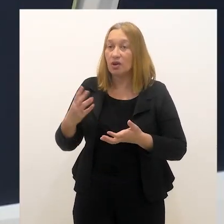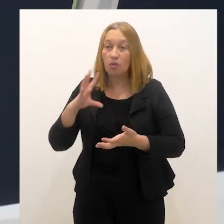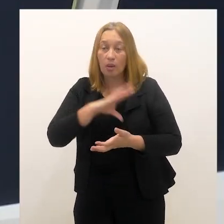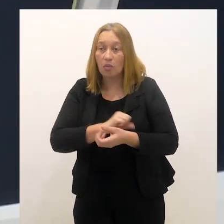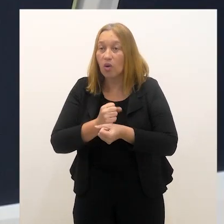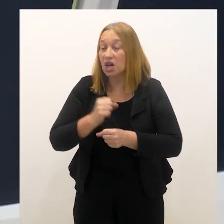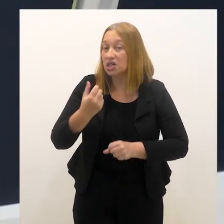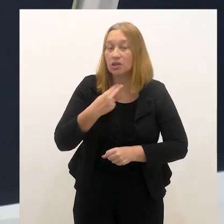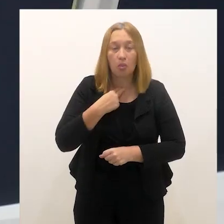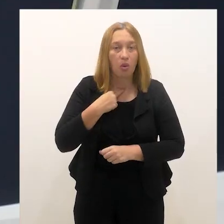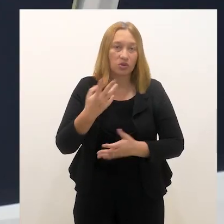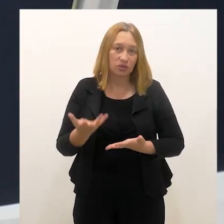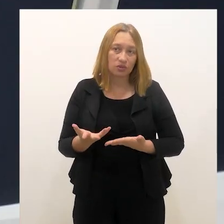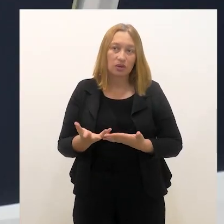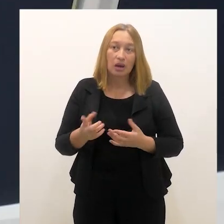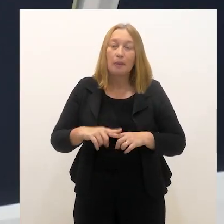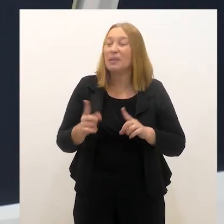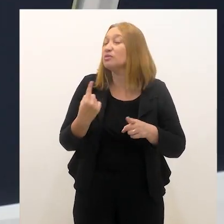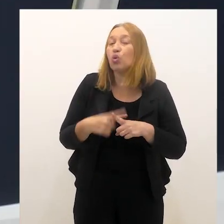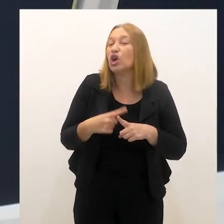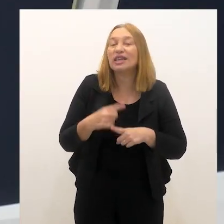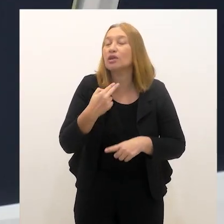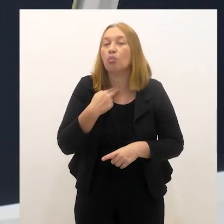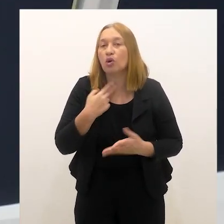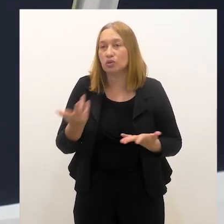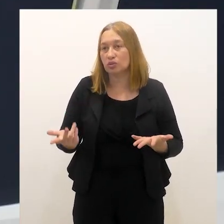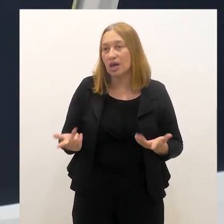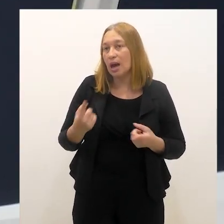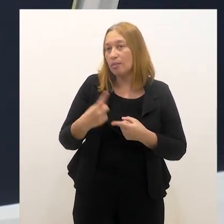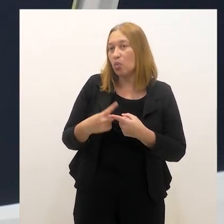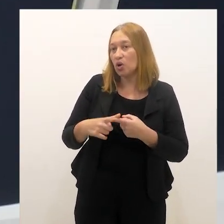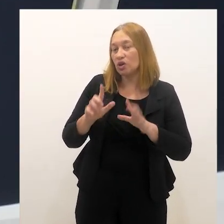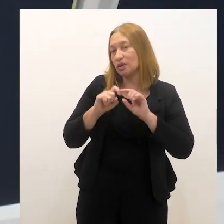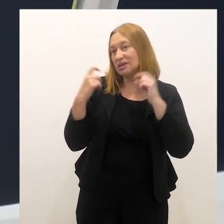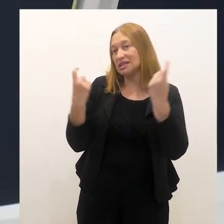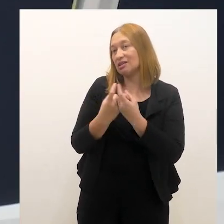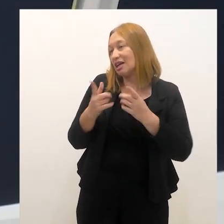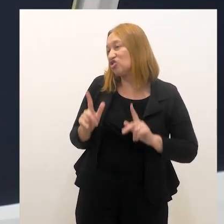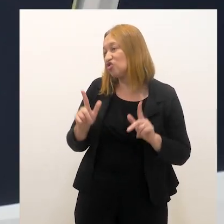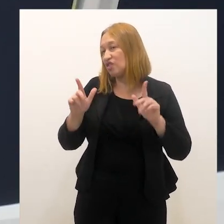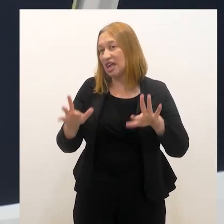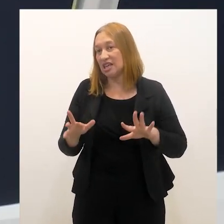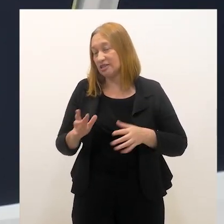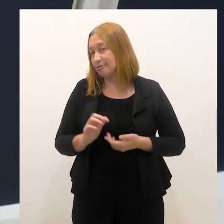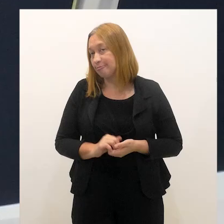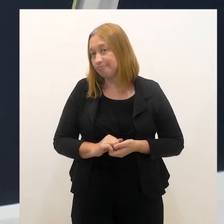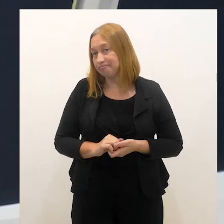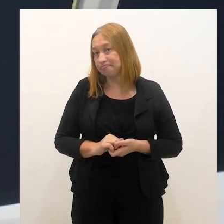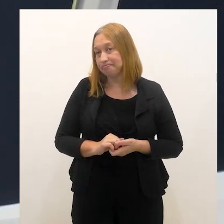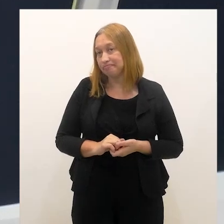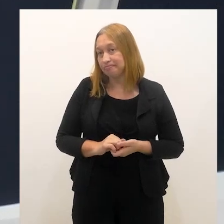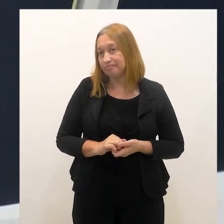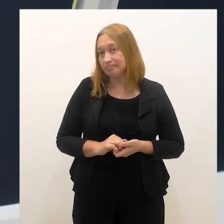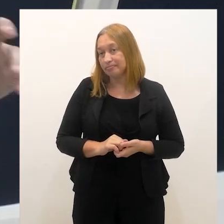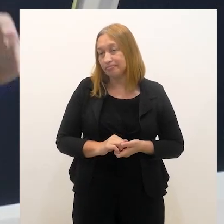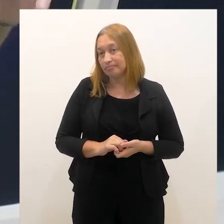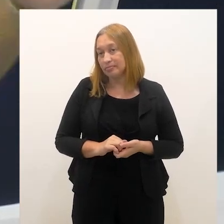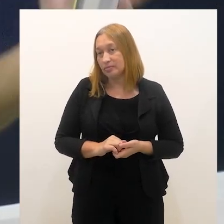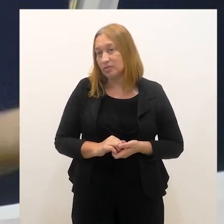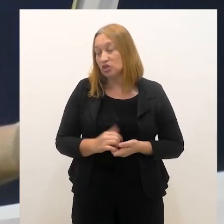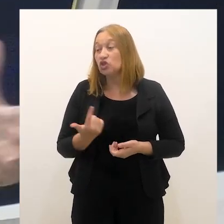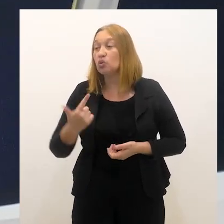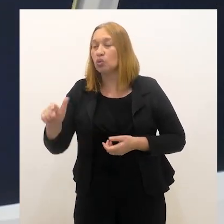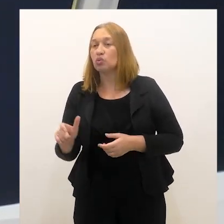grande amor e não posso. Mas por que eu não posso? Porque eu tenho uma sexualidade diferente da sexualidade